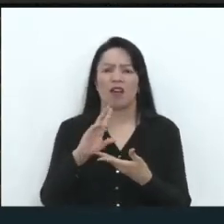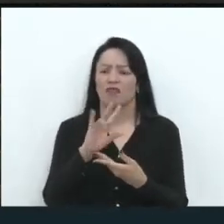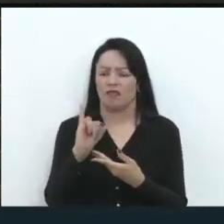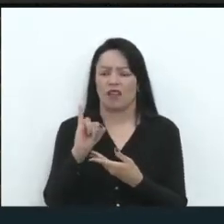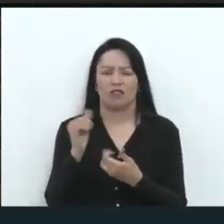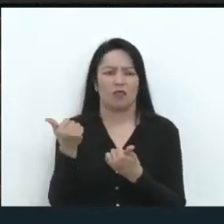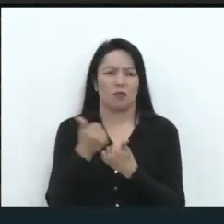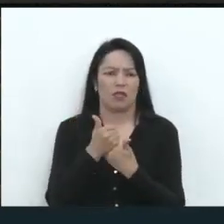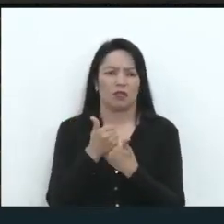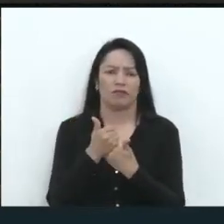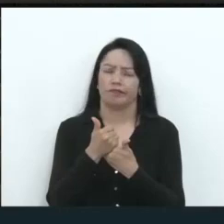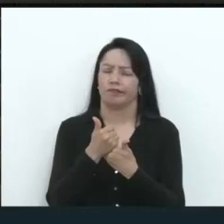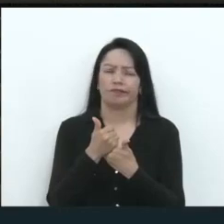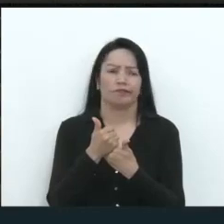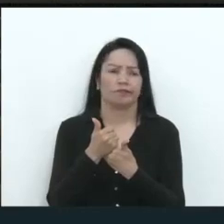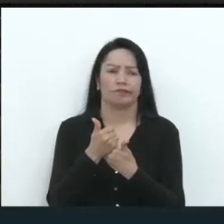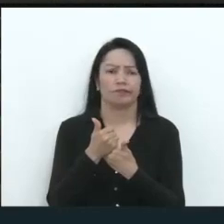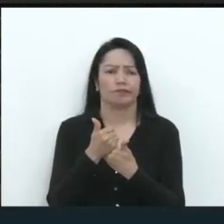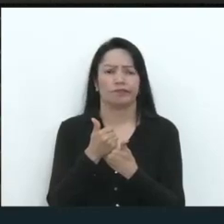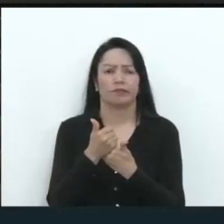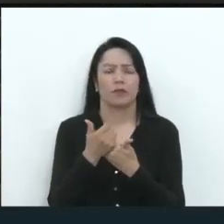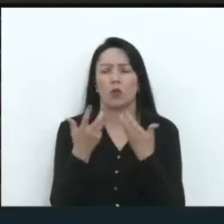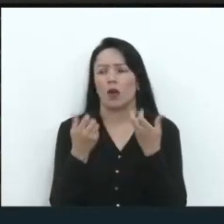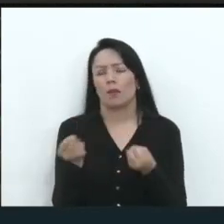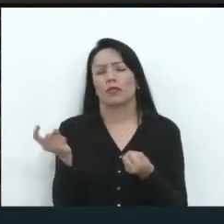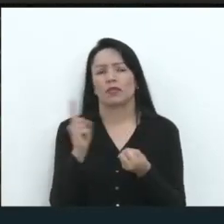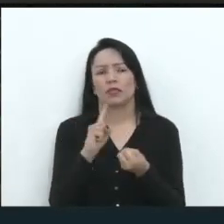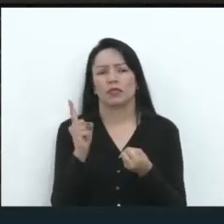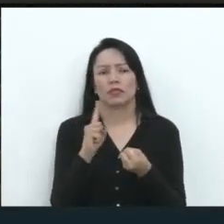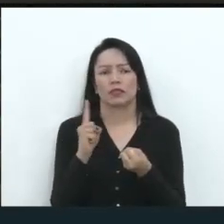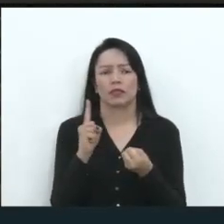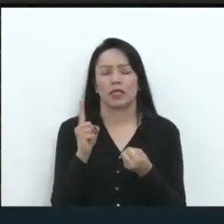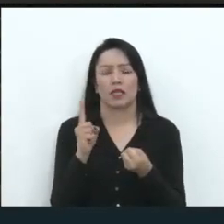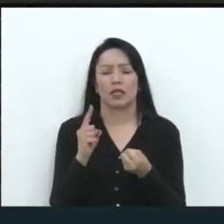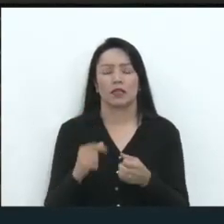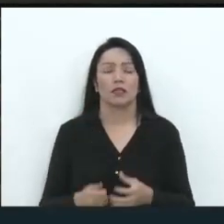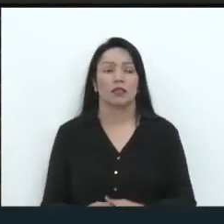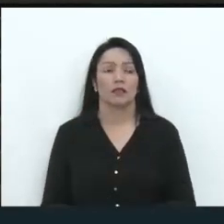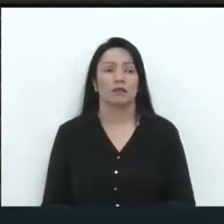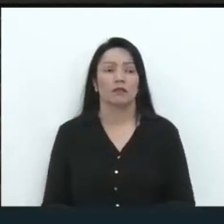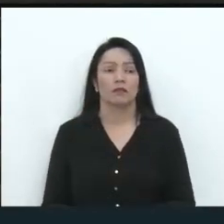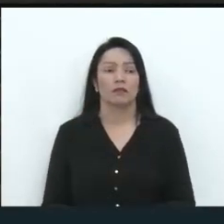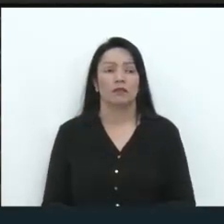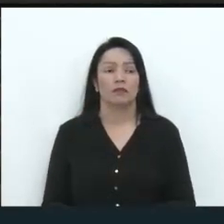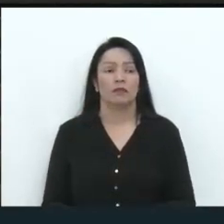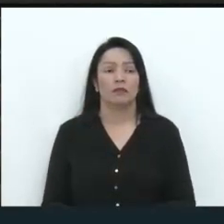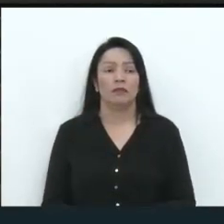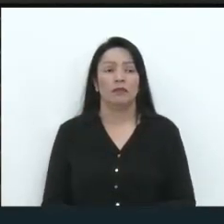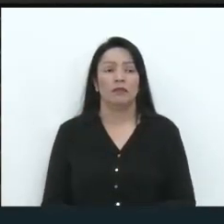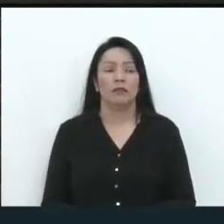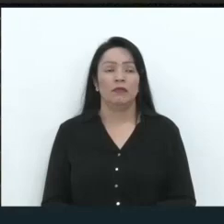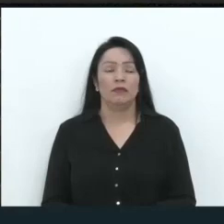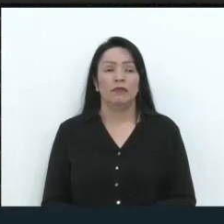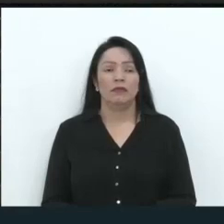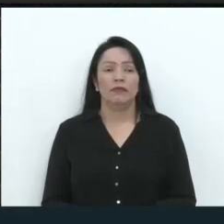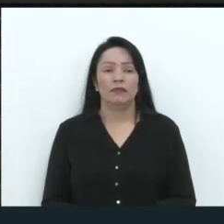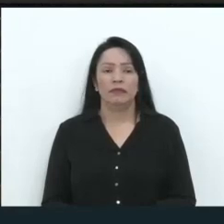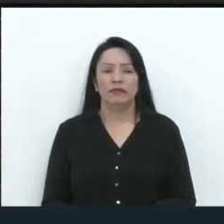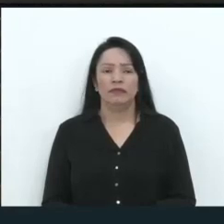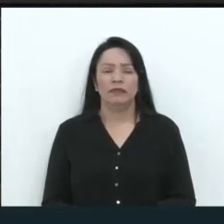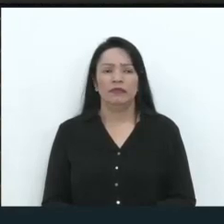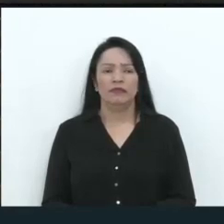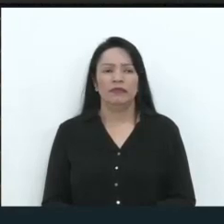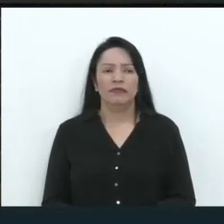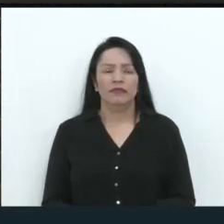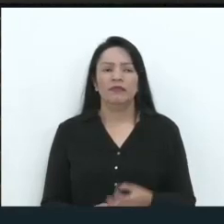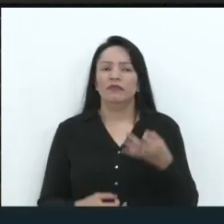não sei, é uma coisa revoltante o que esse homem passou. Gente, e Deus, a